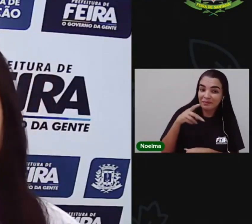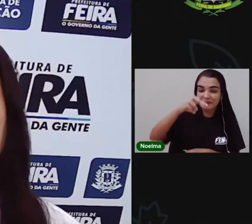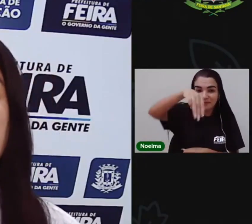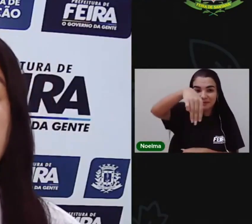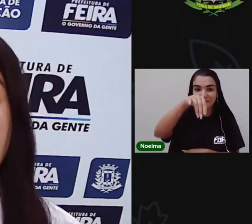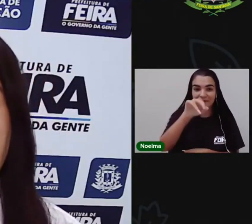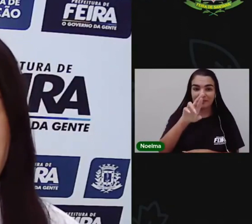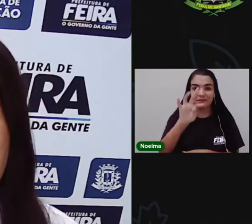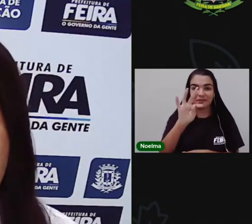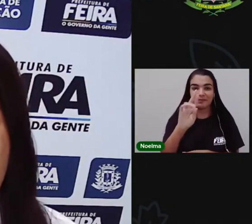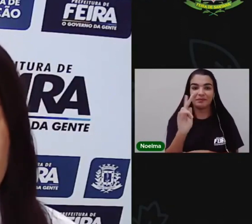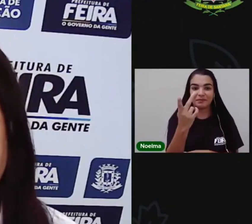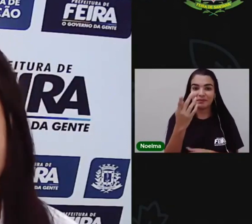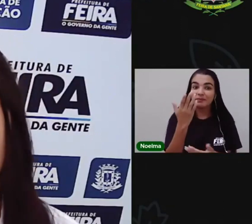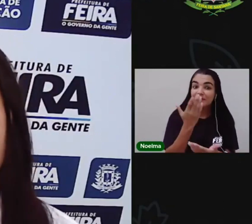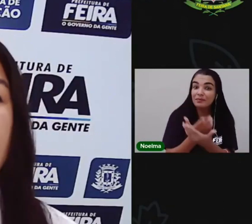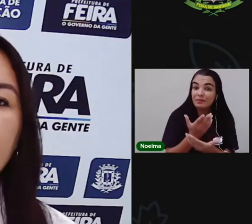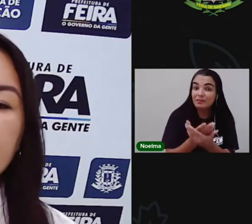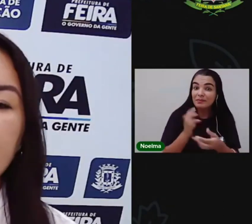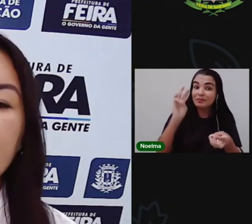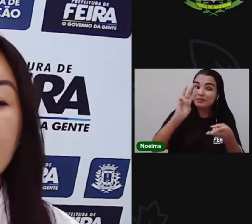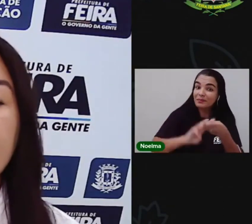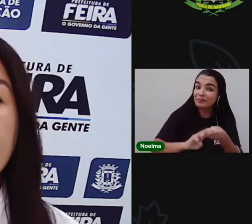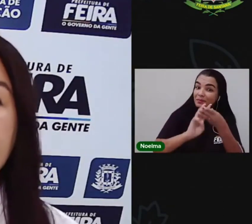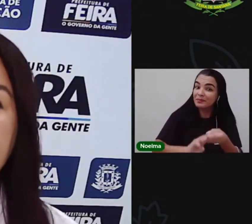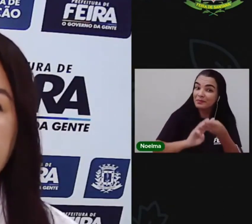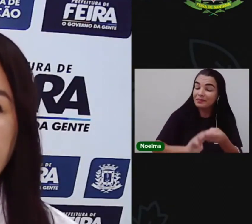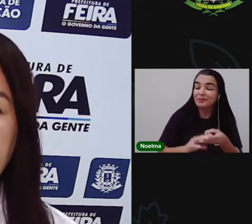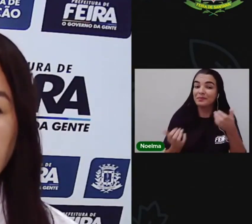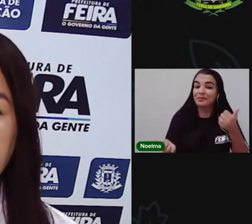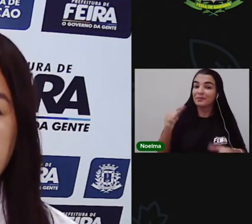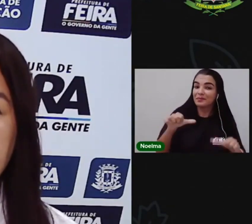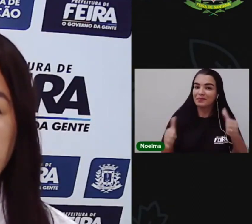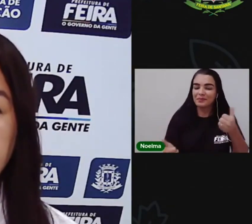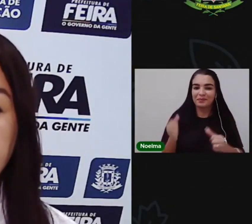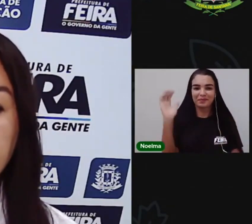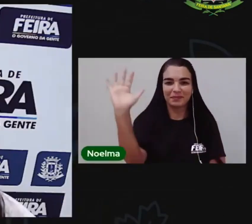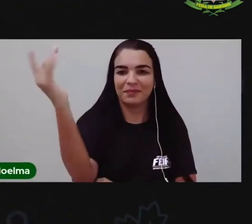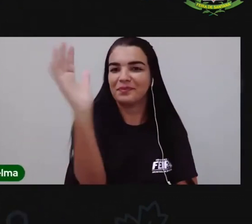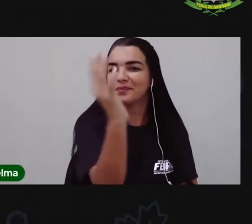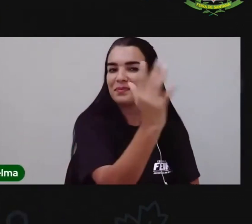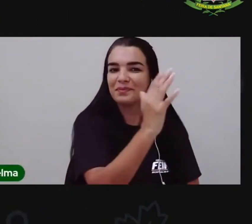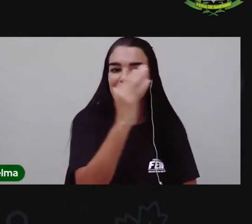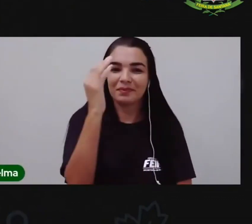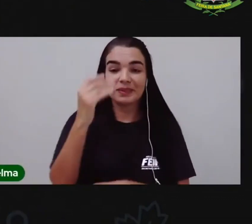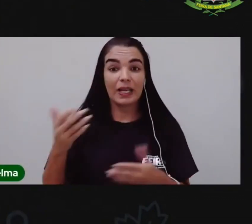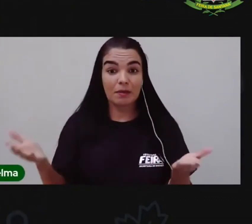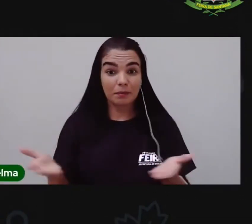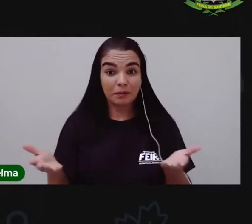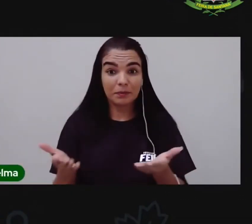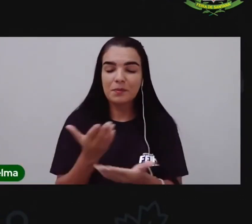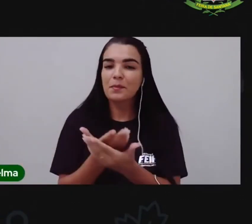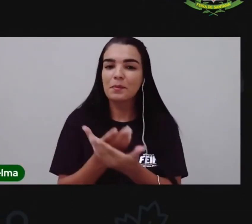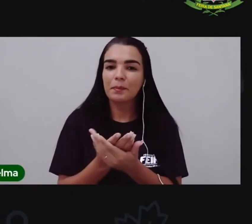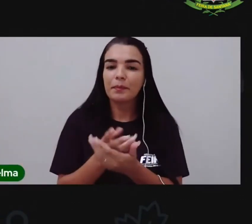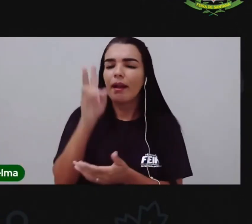nós teremos aulas de matemática e ciências da natureza. Na aula de hoje,